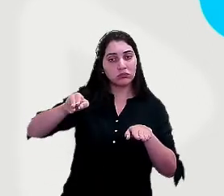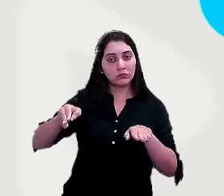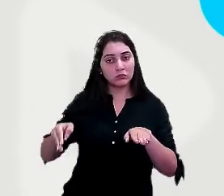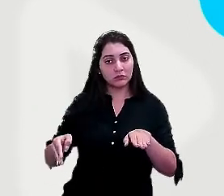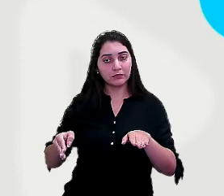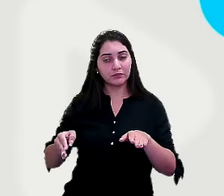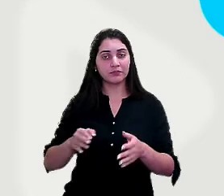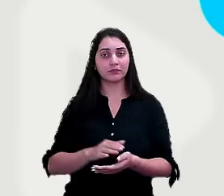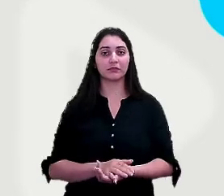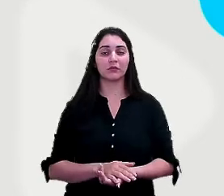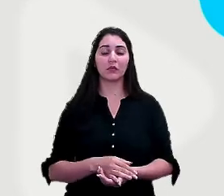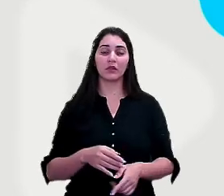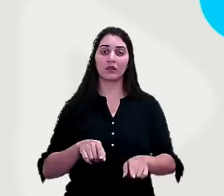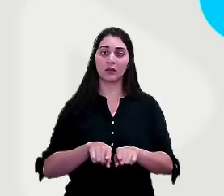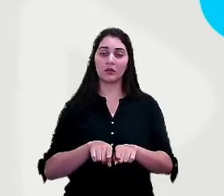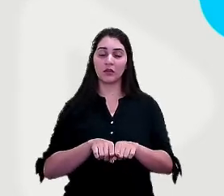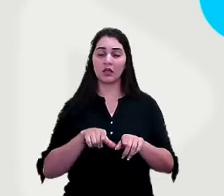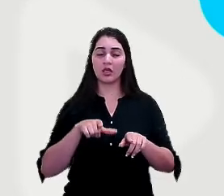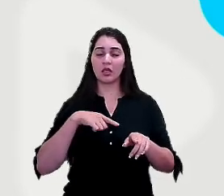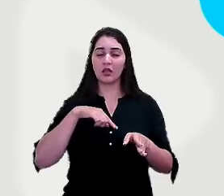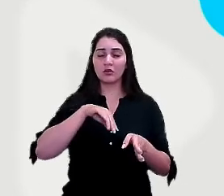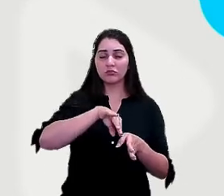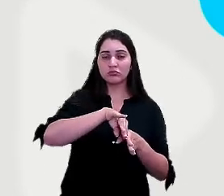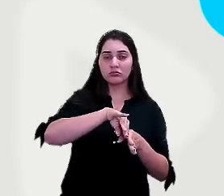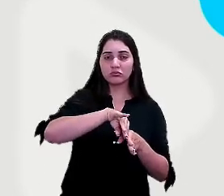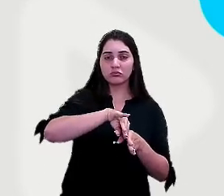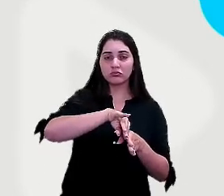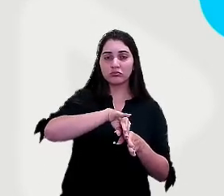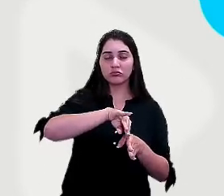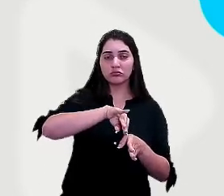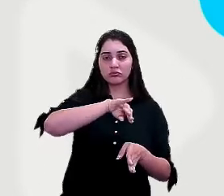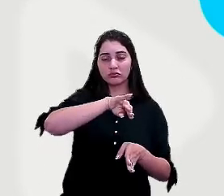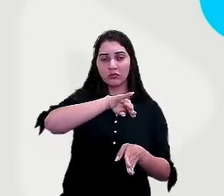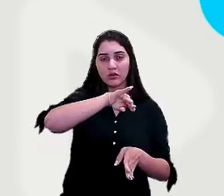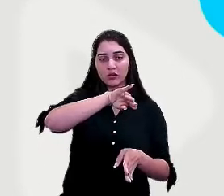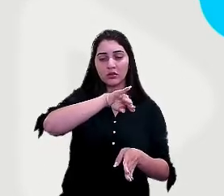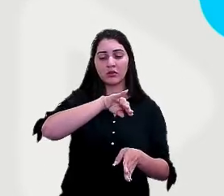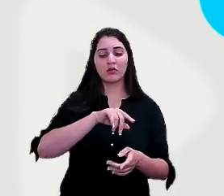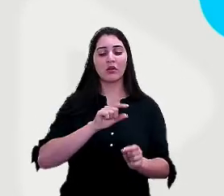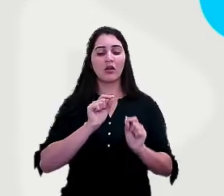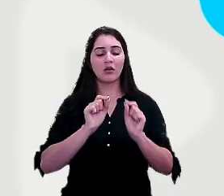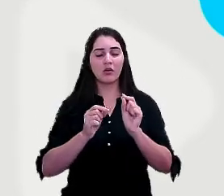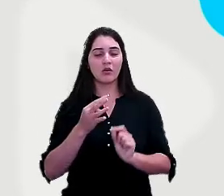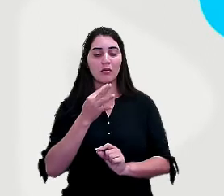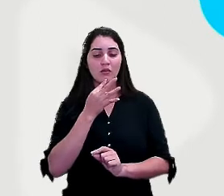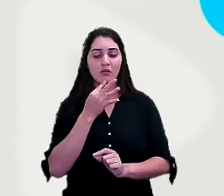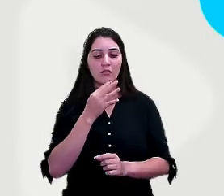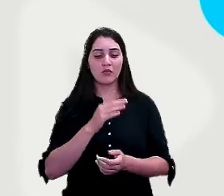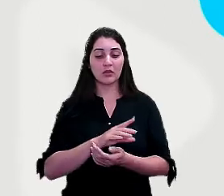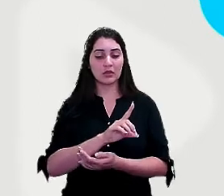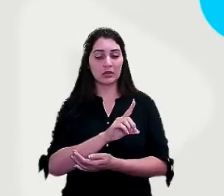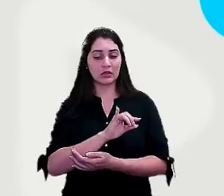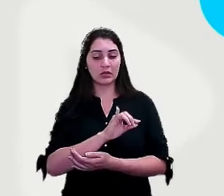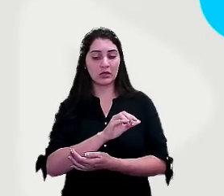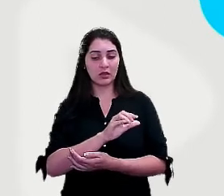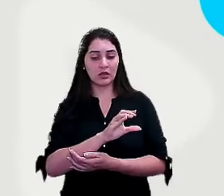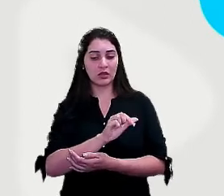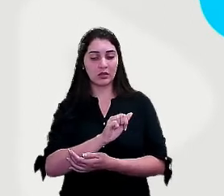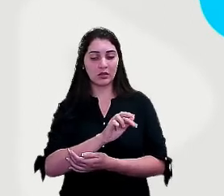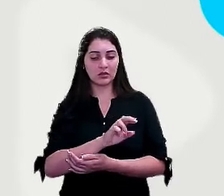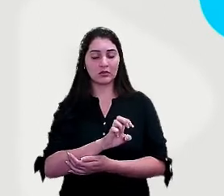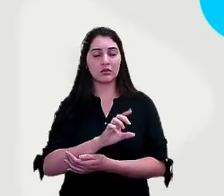orogênese. E tem o tectonismo vertical, esse é o vertical, né? Que é a hiperogênese, que são conhecidos como diáclise e paráclise, que a gente vai ver